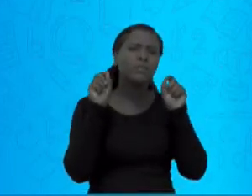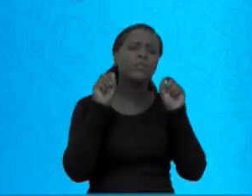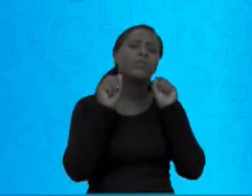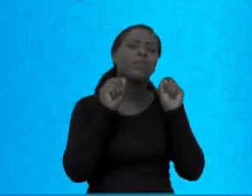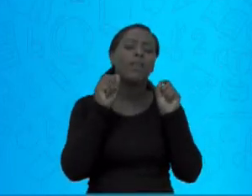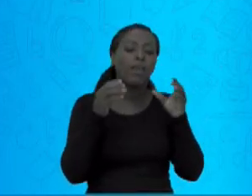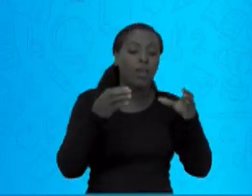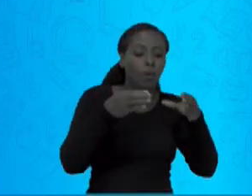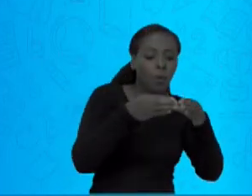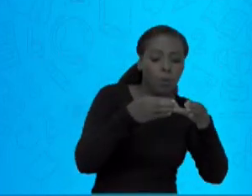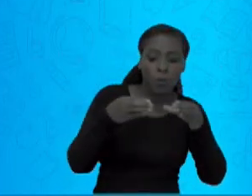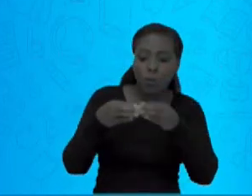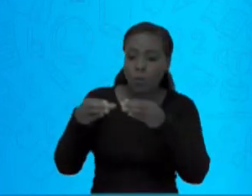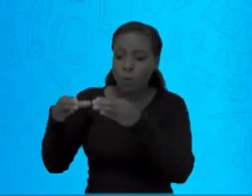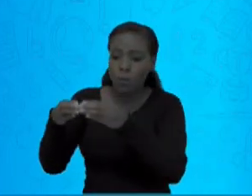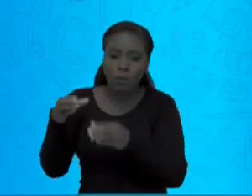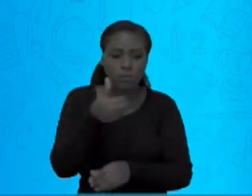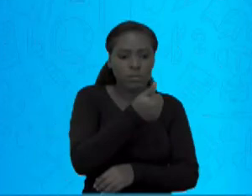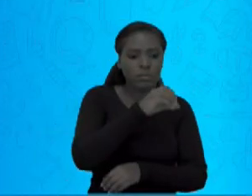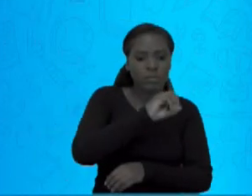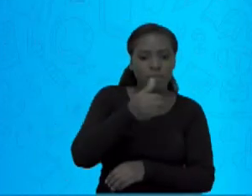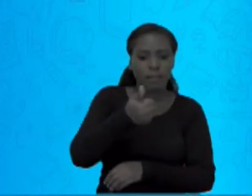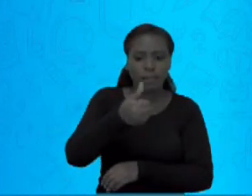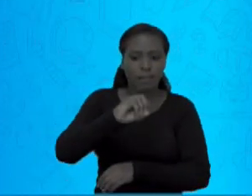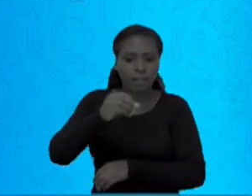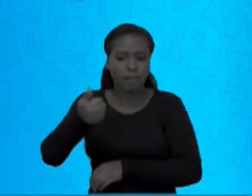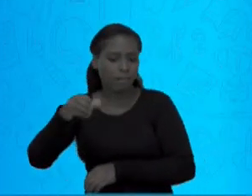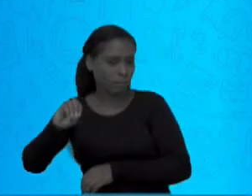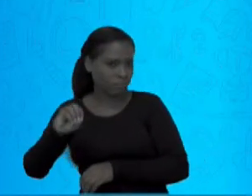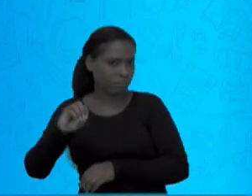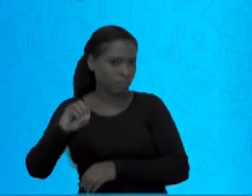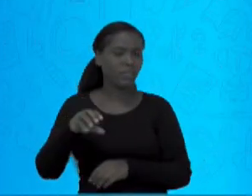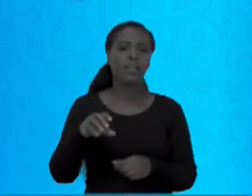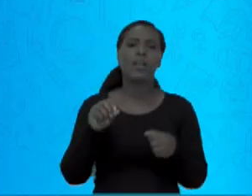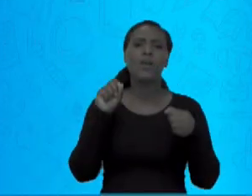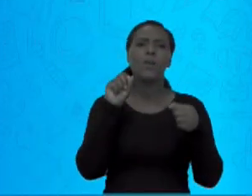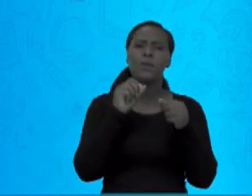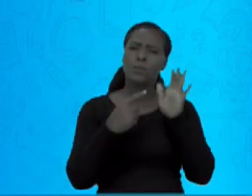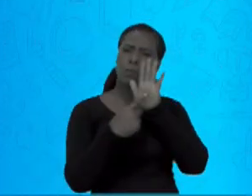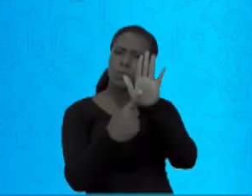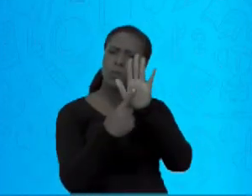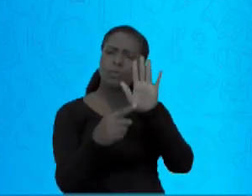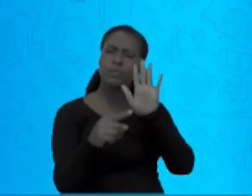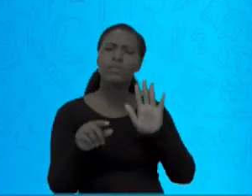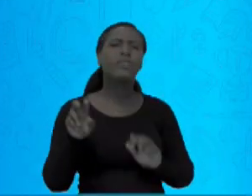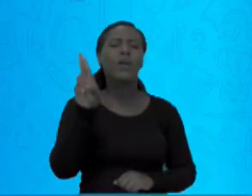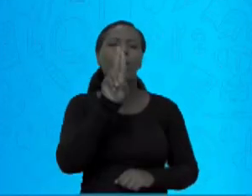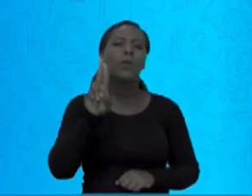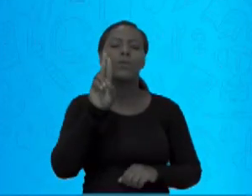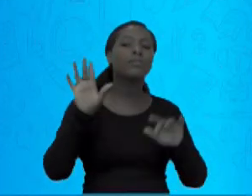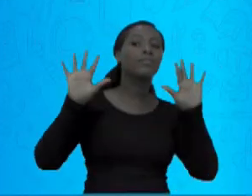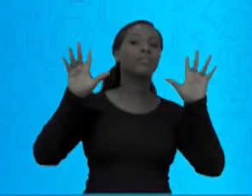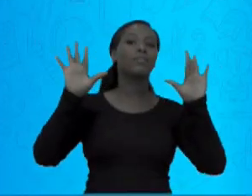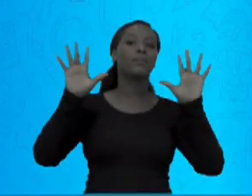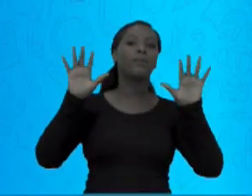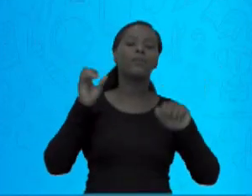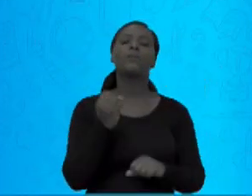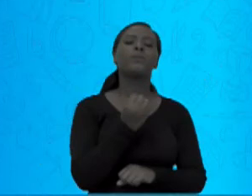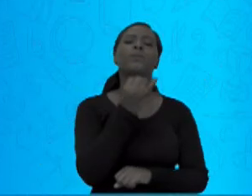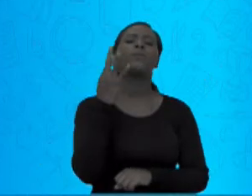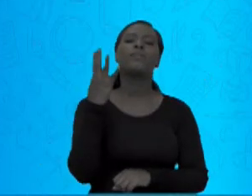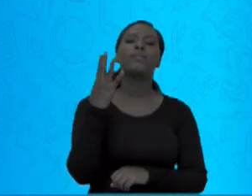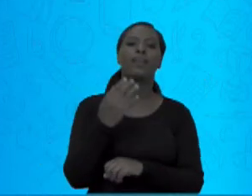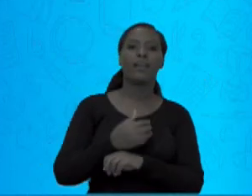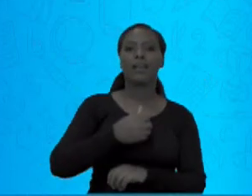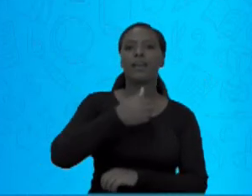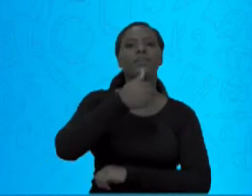vamos usar aqui, vou mostrar para vocês utilizando a minha mão. Olha, vamos contar comigo, olha,